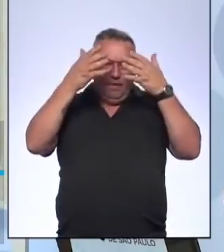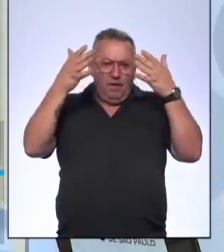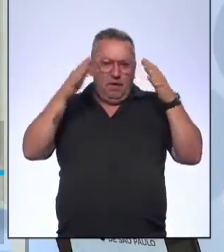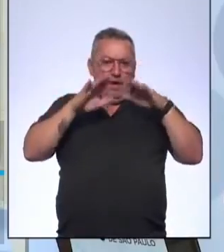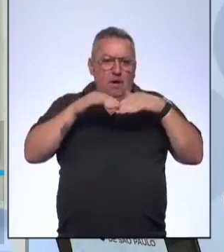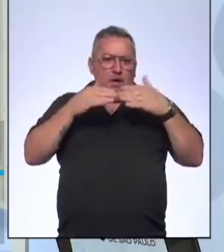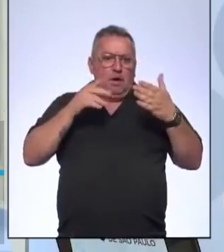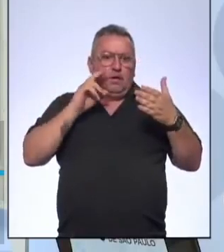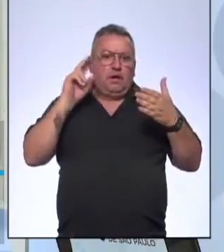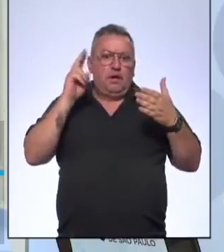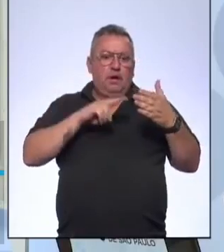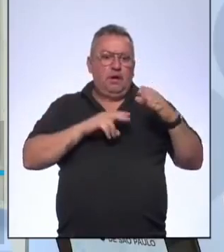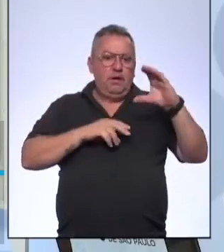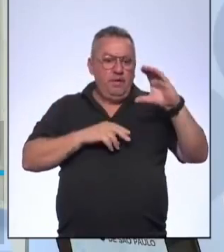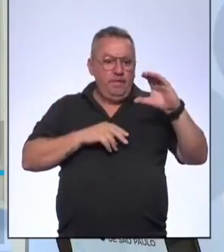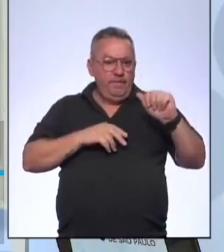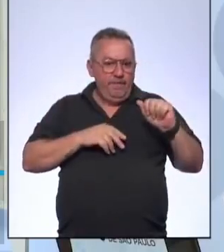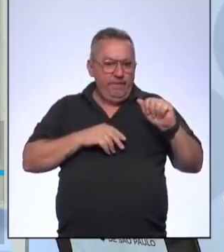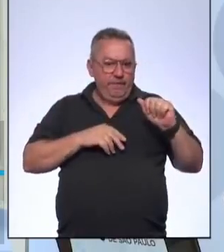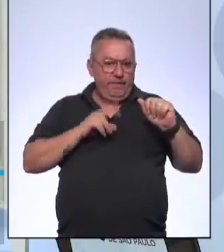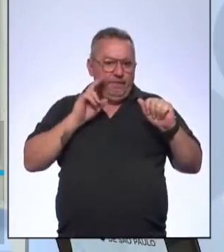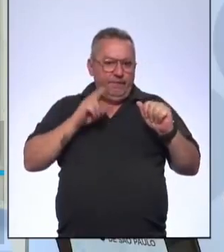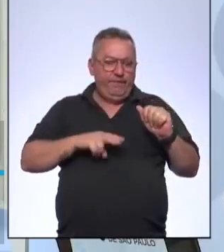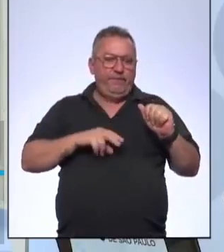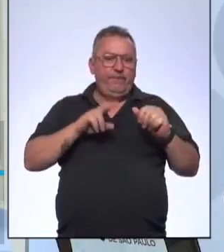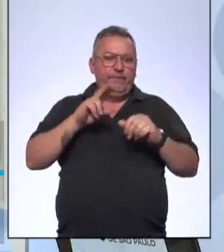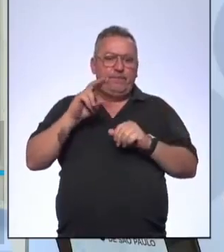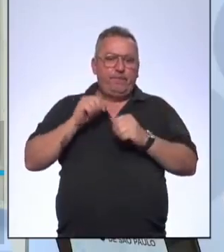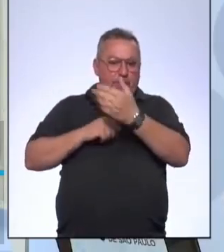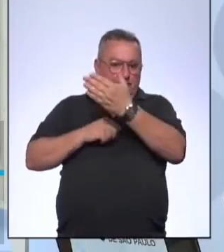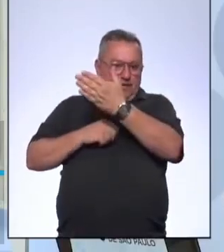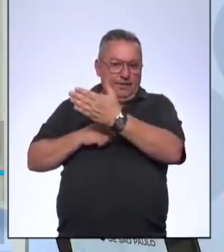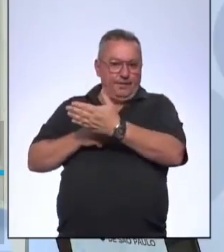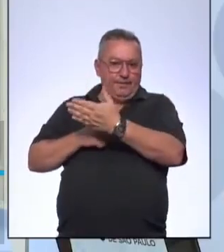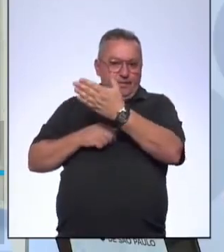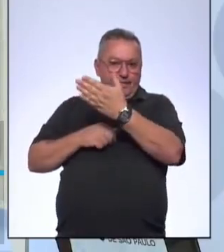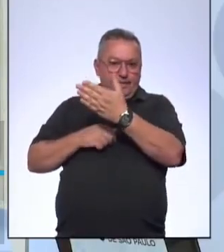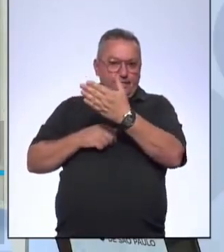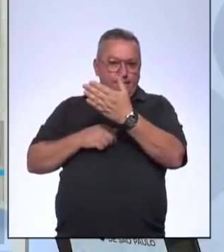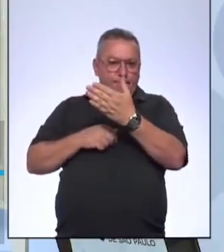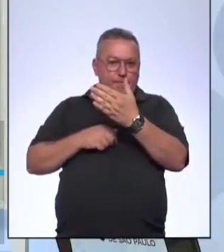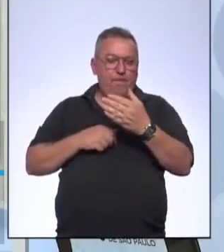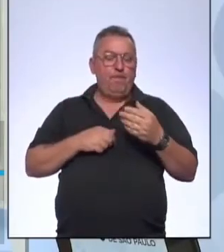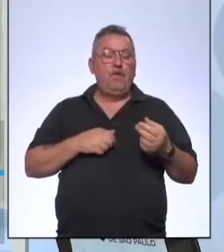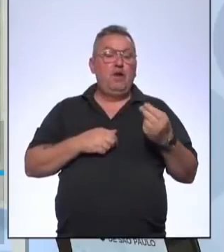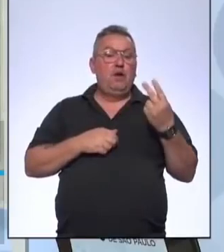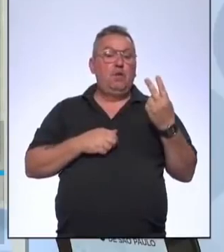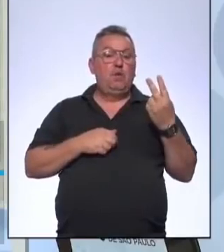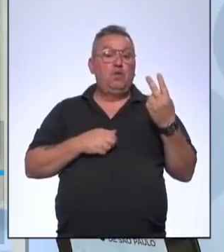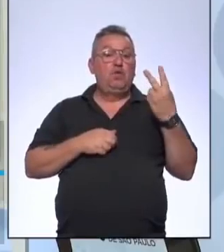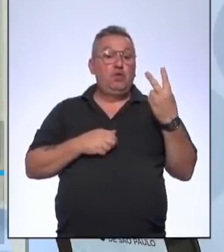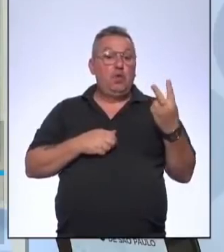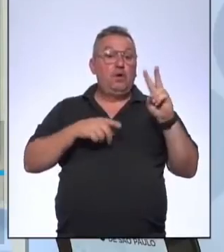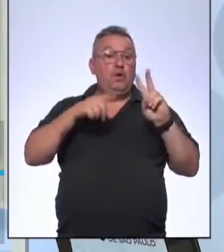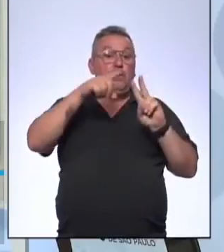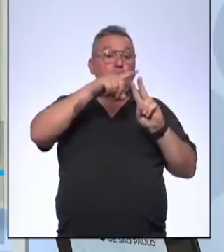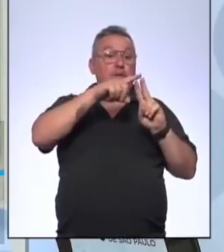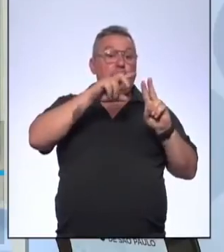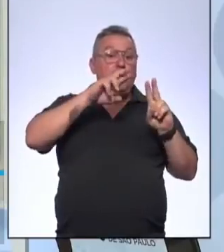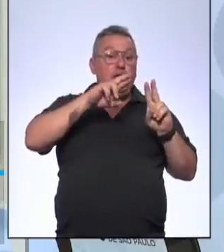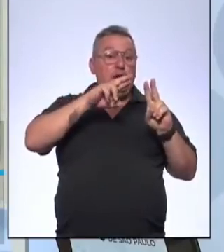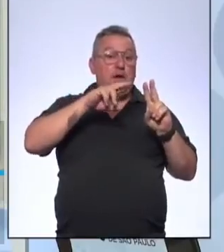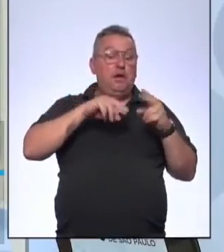Quando eu olho para essas duas equações, né, essas duas igualdades, então 2πr e πr ao